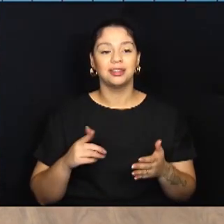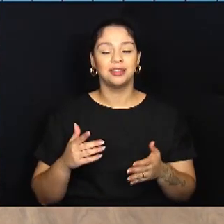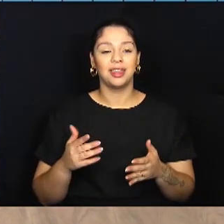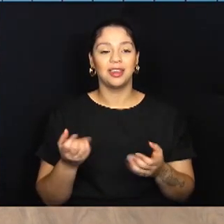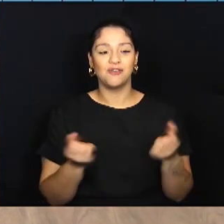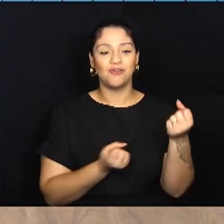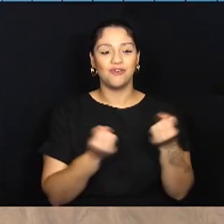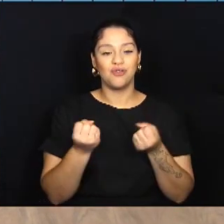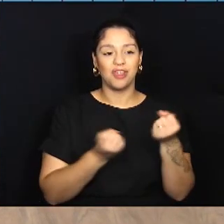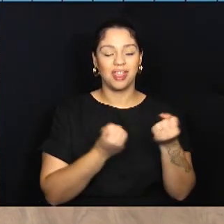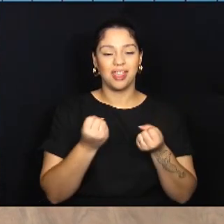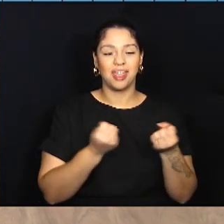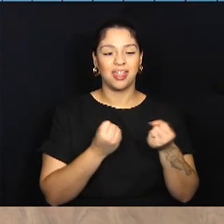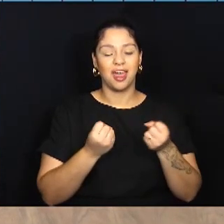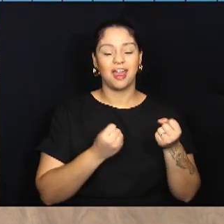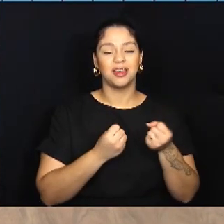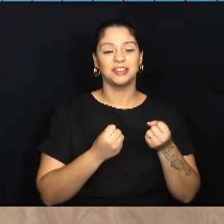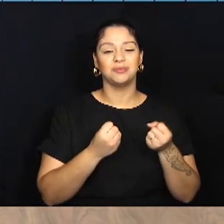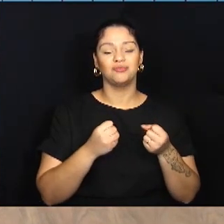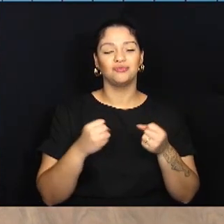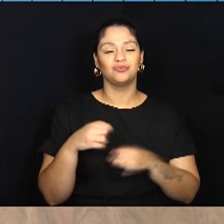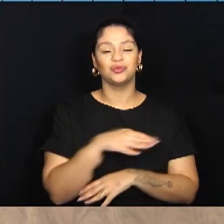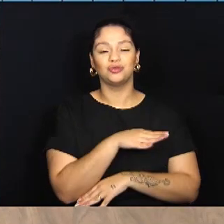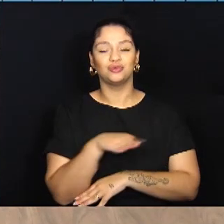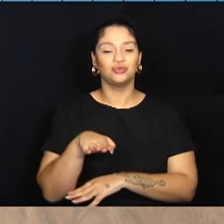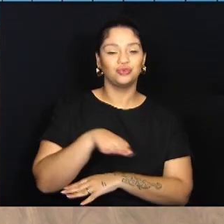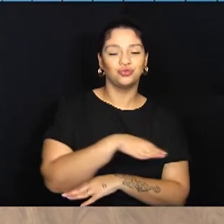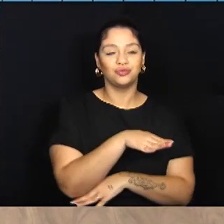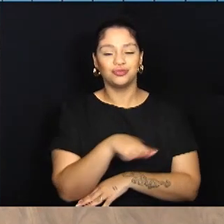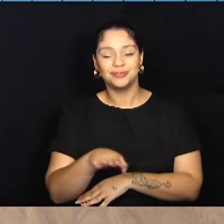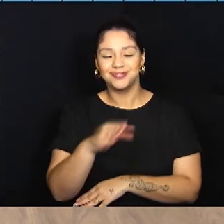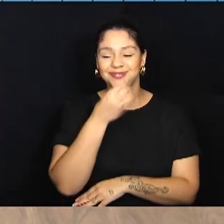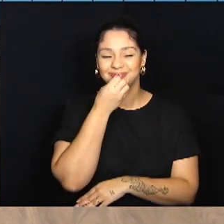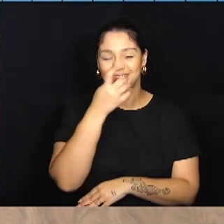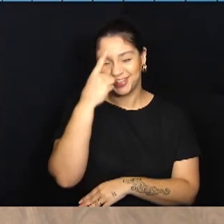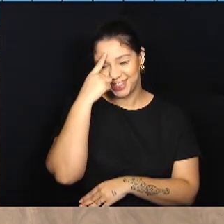aí. Sejam bem-vindos e bom dia, Vanderlei e Glória.